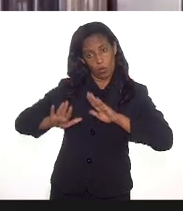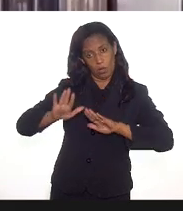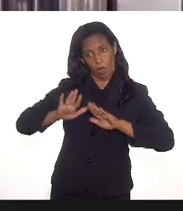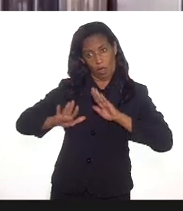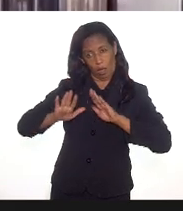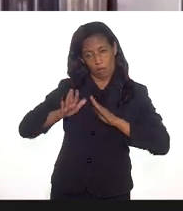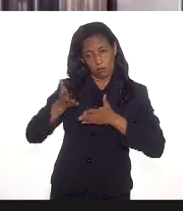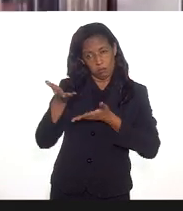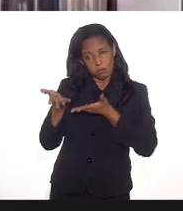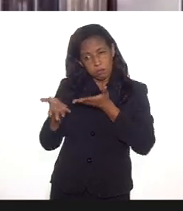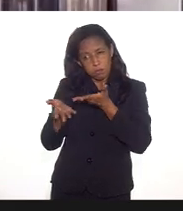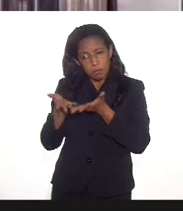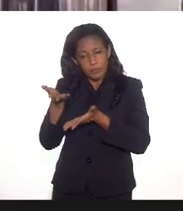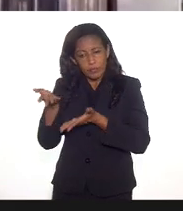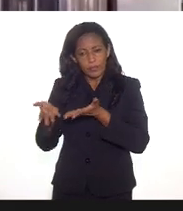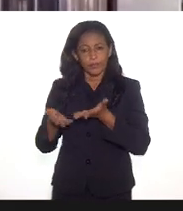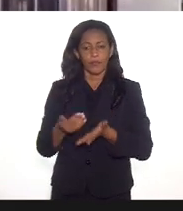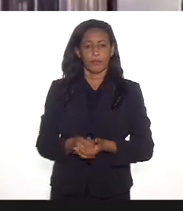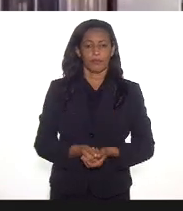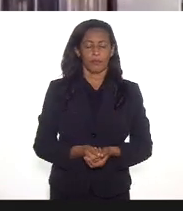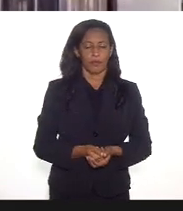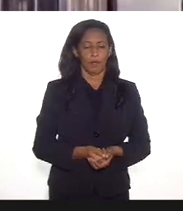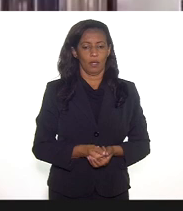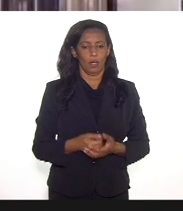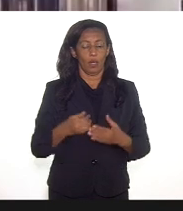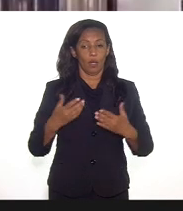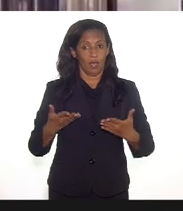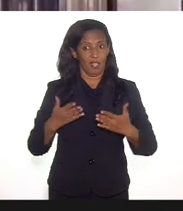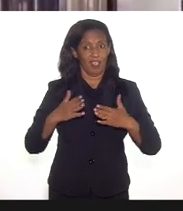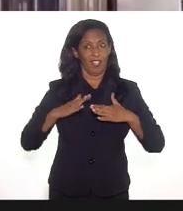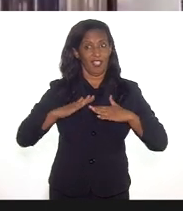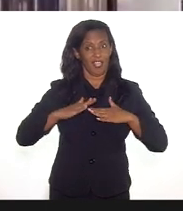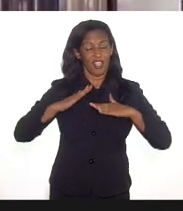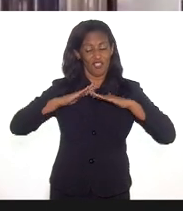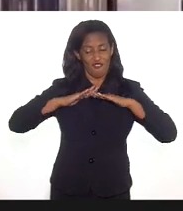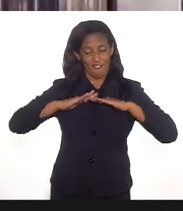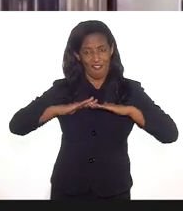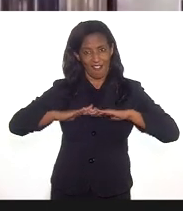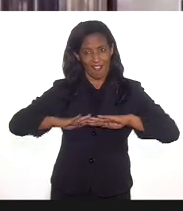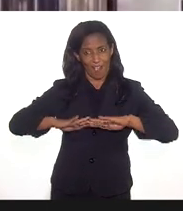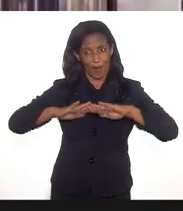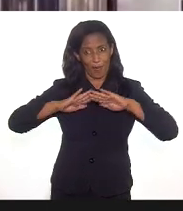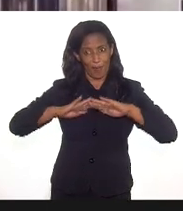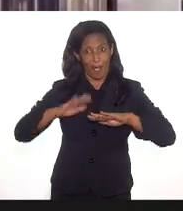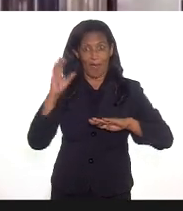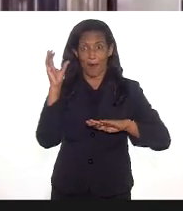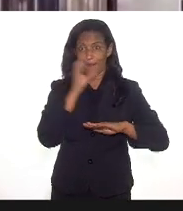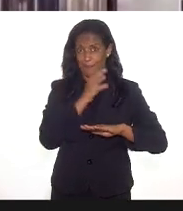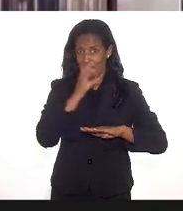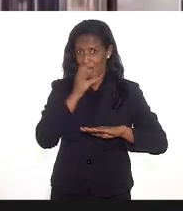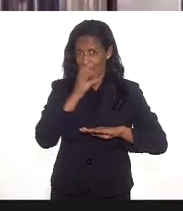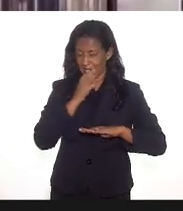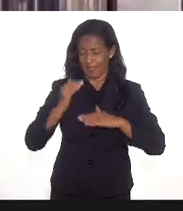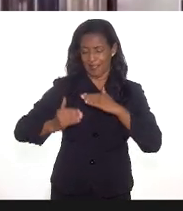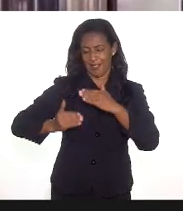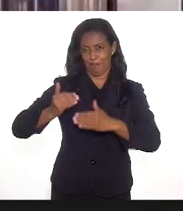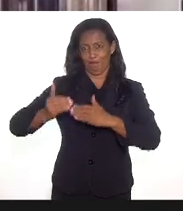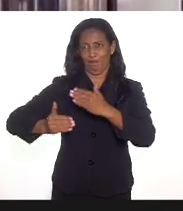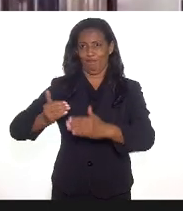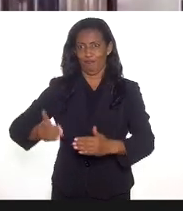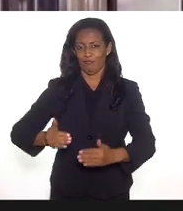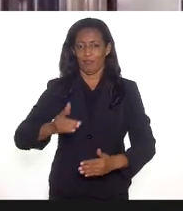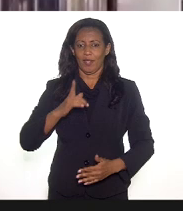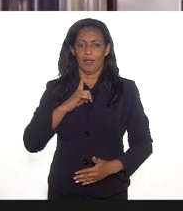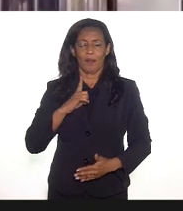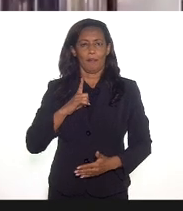é? Como eu sempre falo, devagar também é pressa, entendeu? Para a gente realmente ter